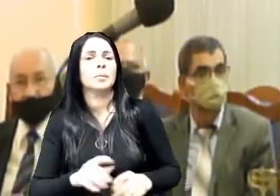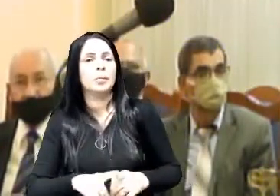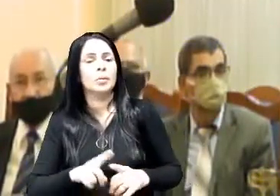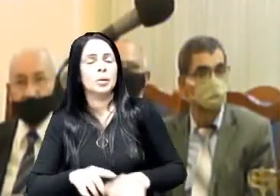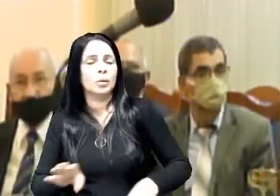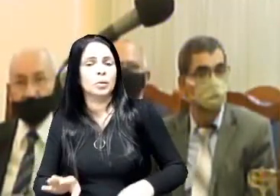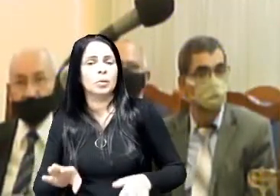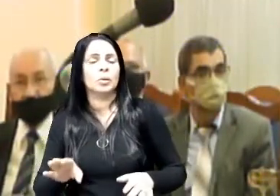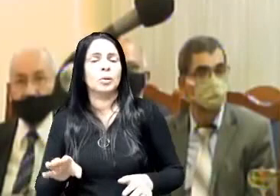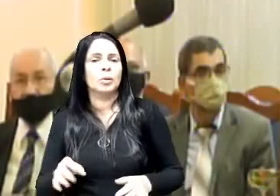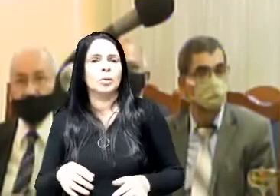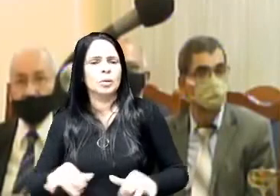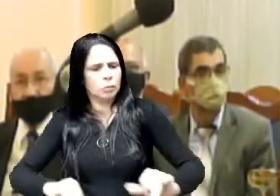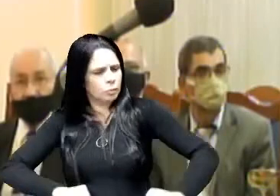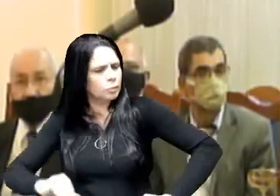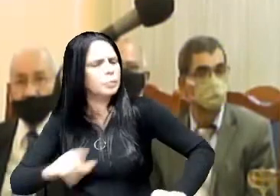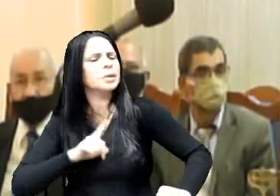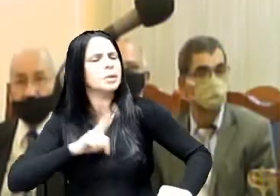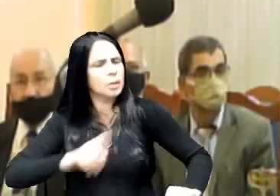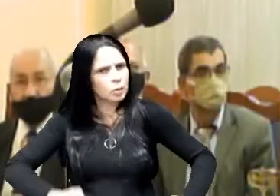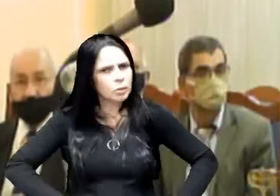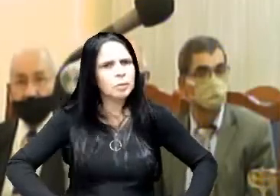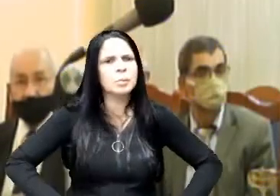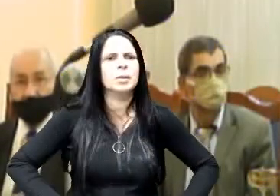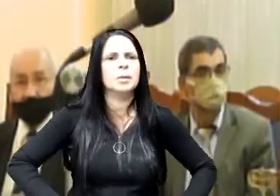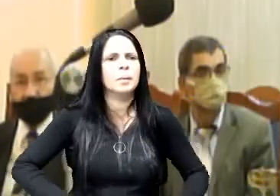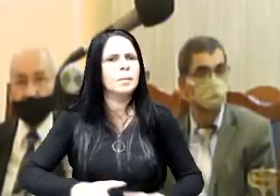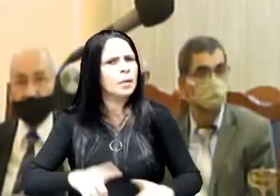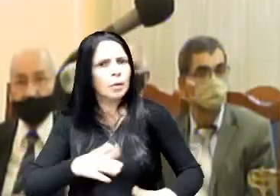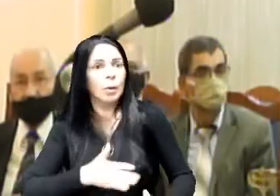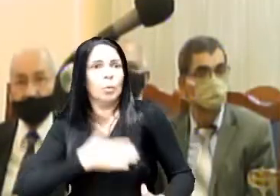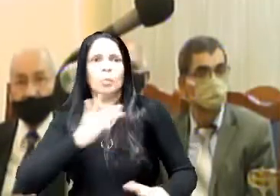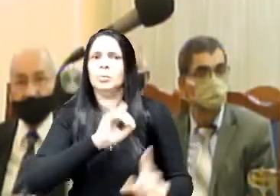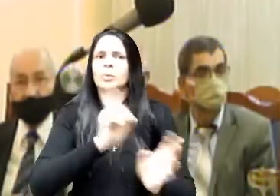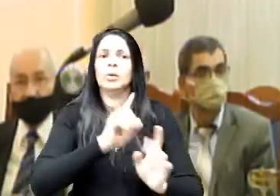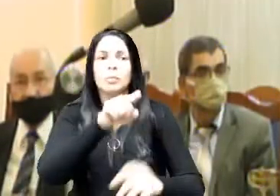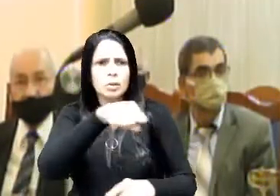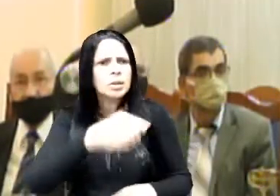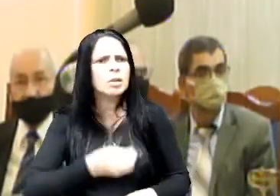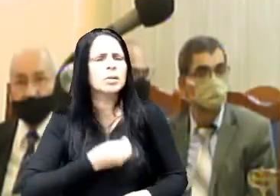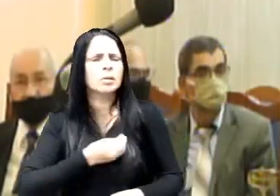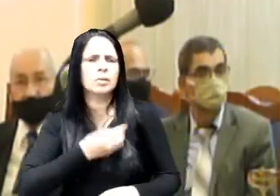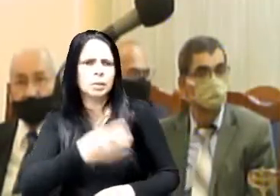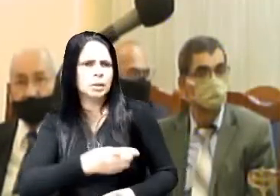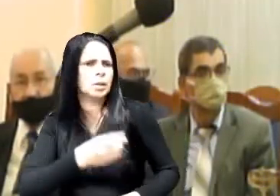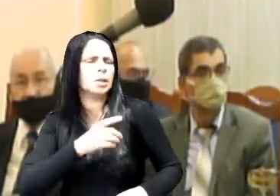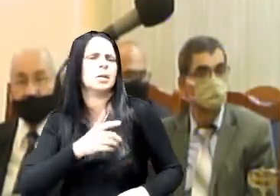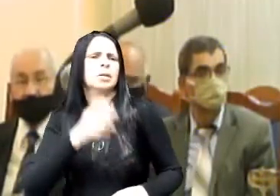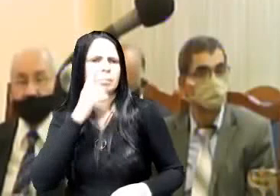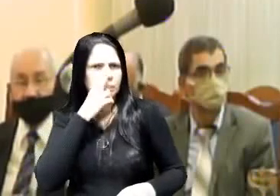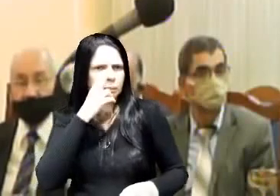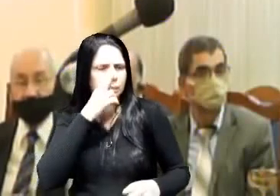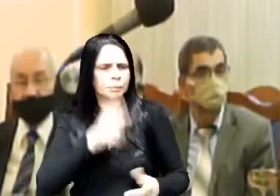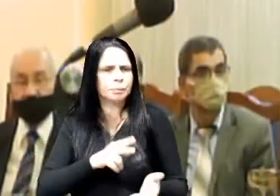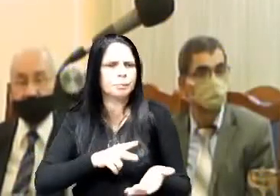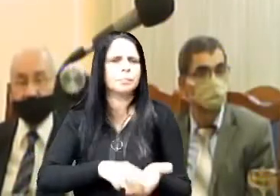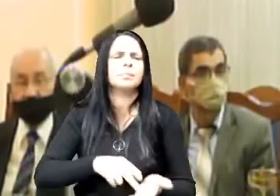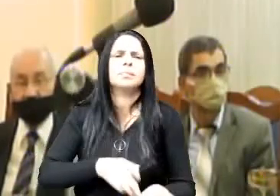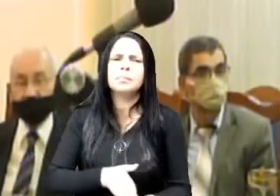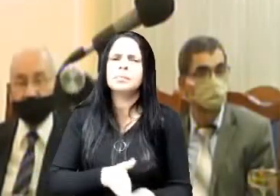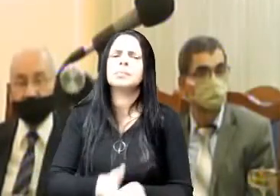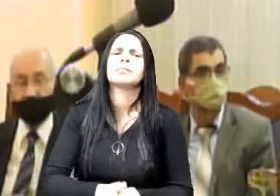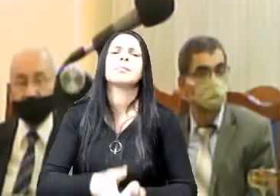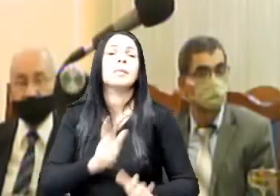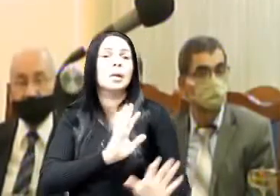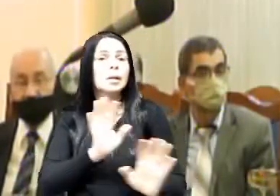é algo de você ficar surpreso, não. Você não está em Cristo, você não está vivendo uma vida vitoriosa, então a adversidade vem, a luta